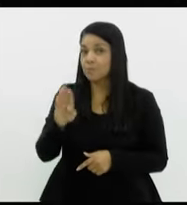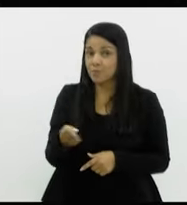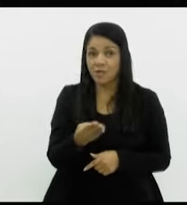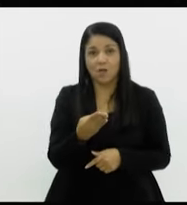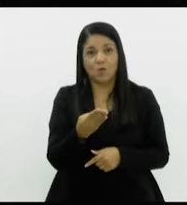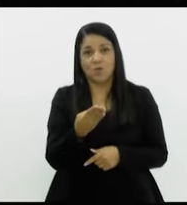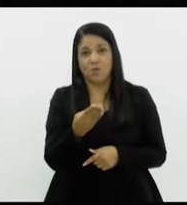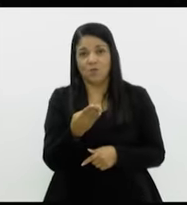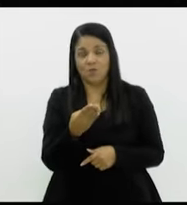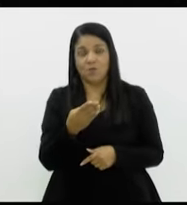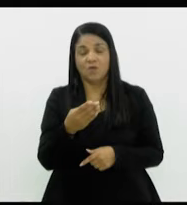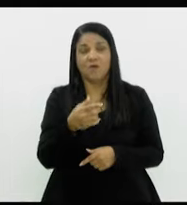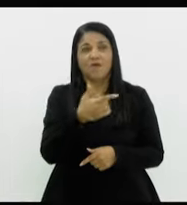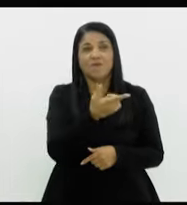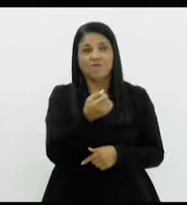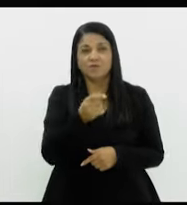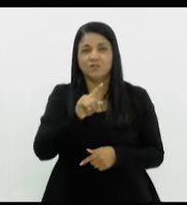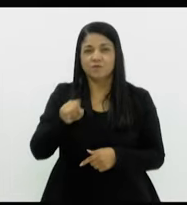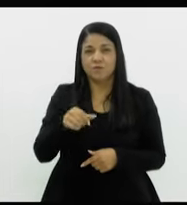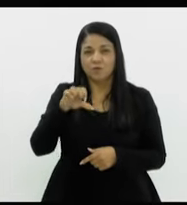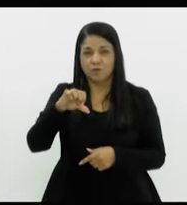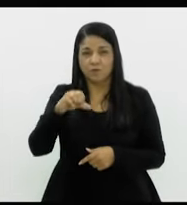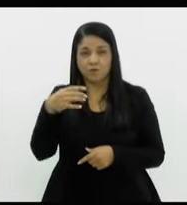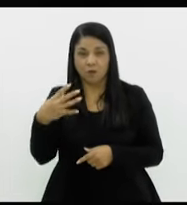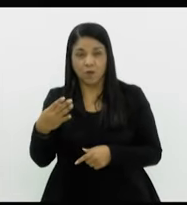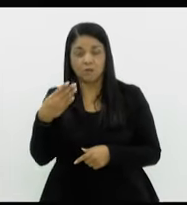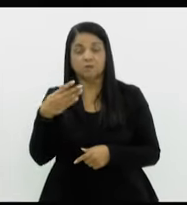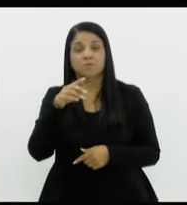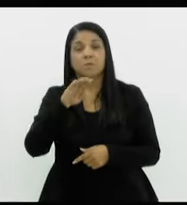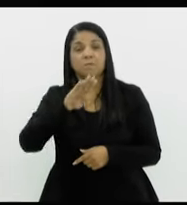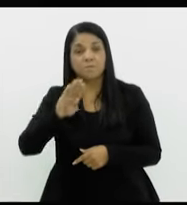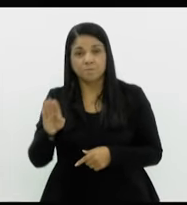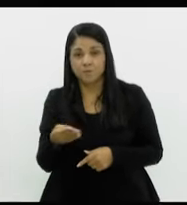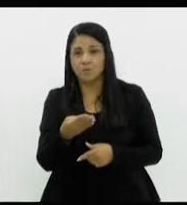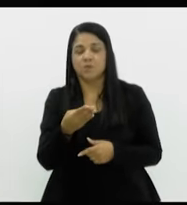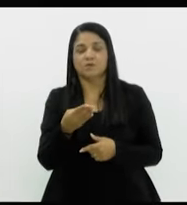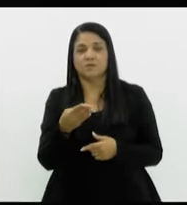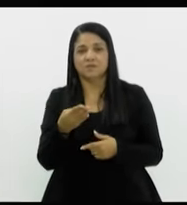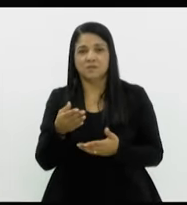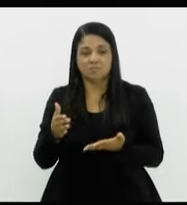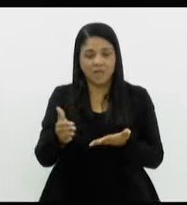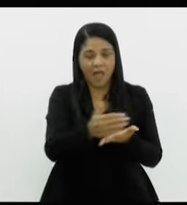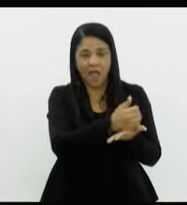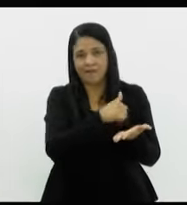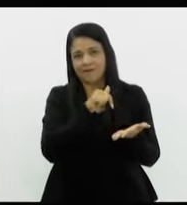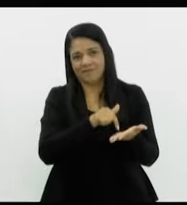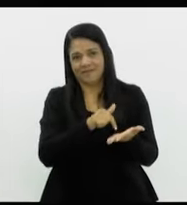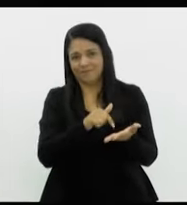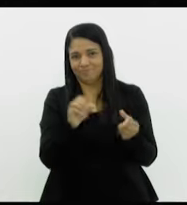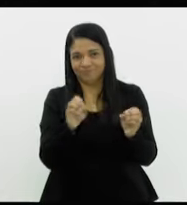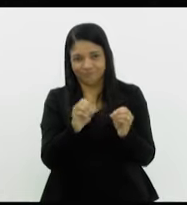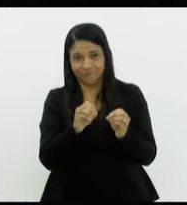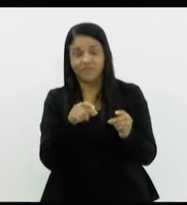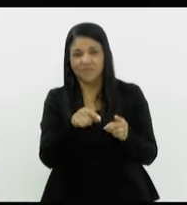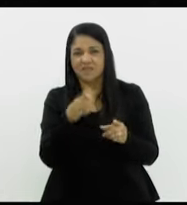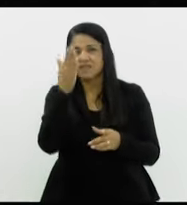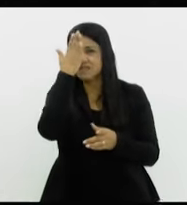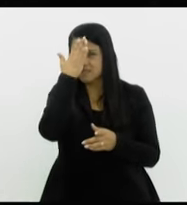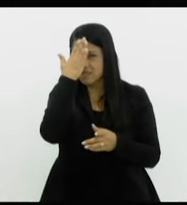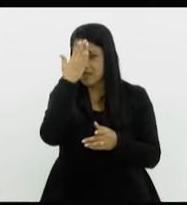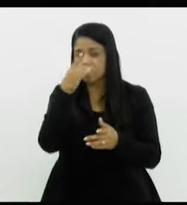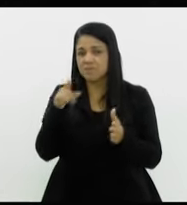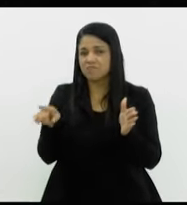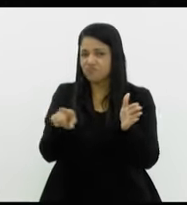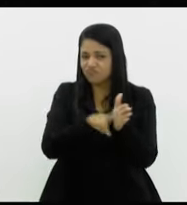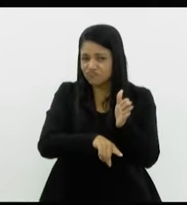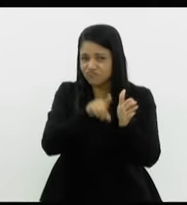precisa, 20,94 bilhões em renúncias fiscais. Nós sabemos que as renúncias fiscais em si